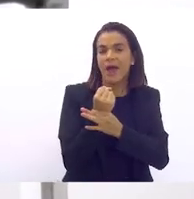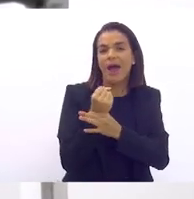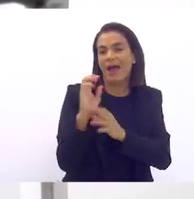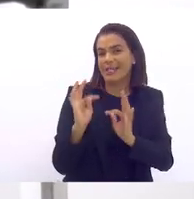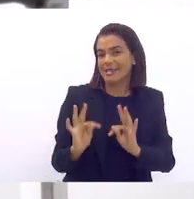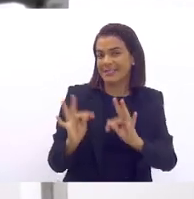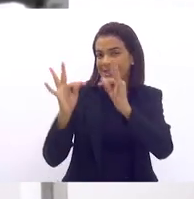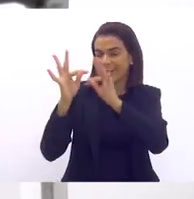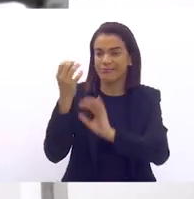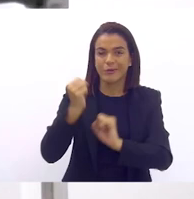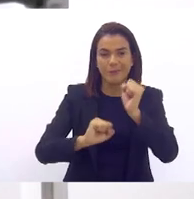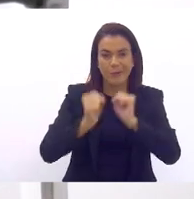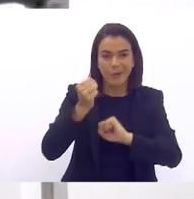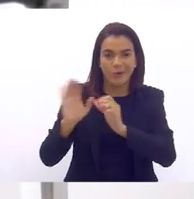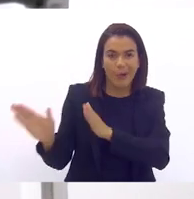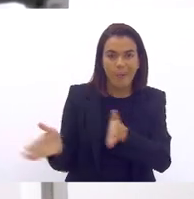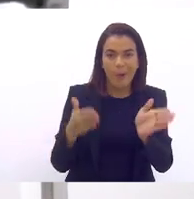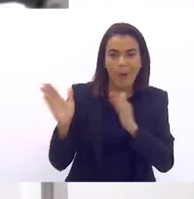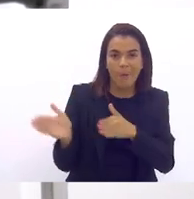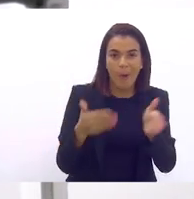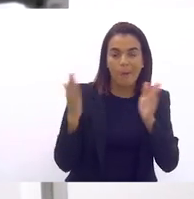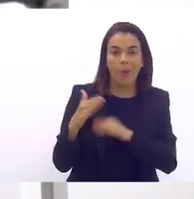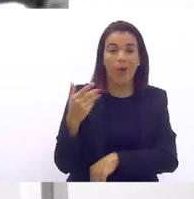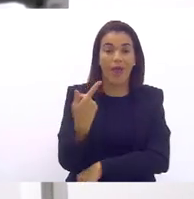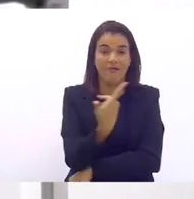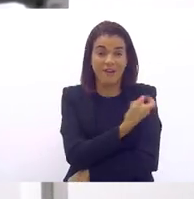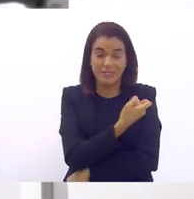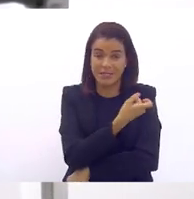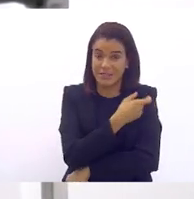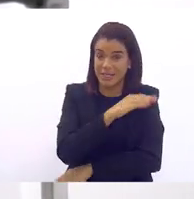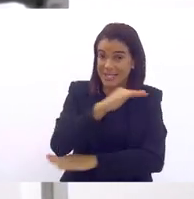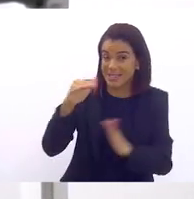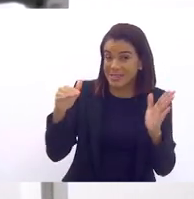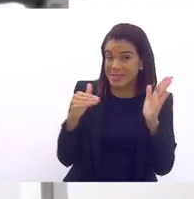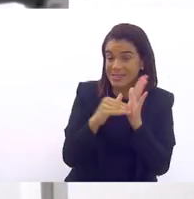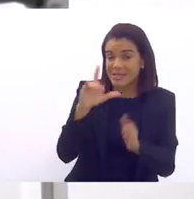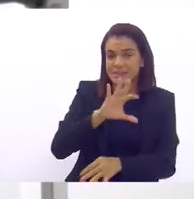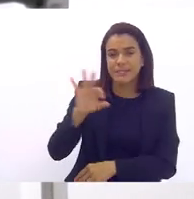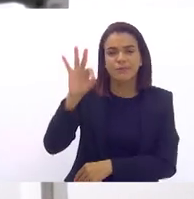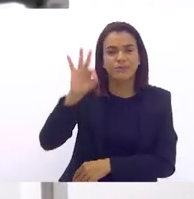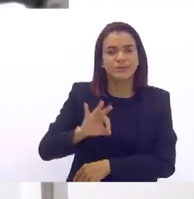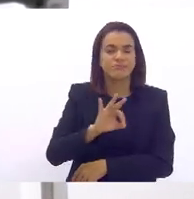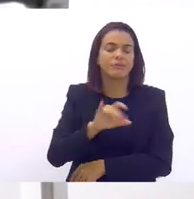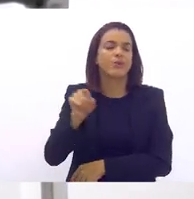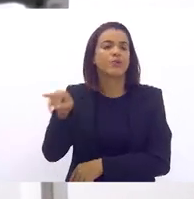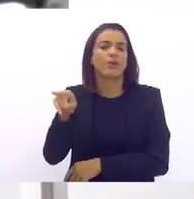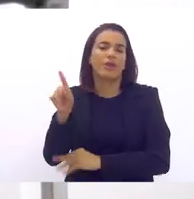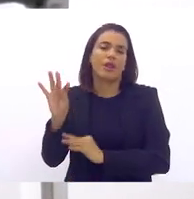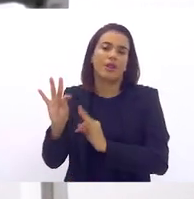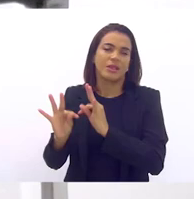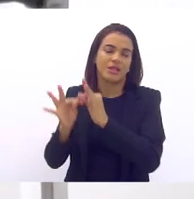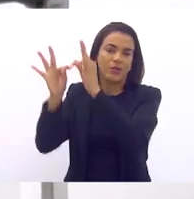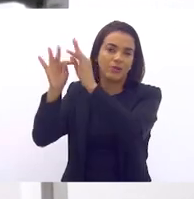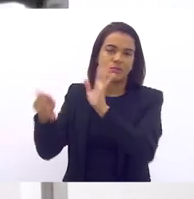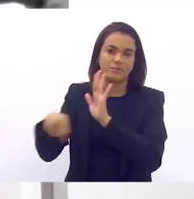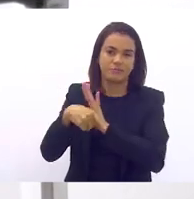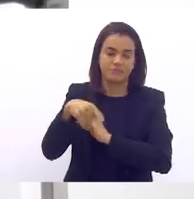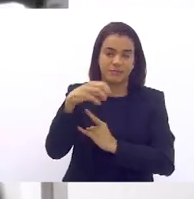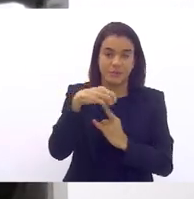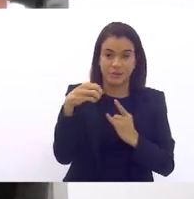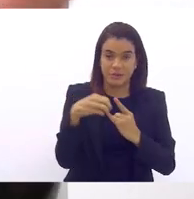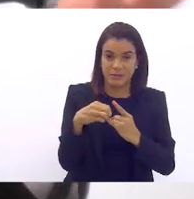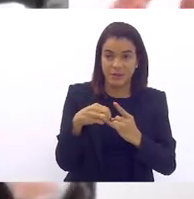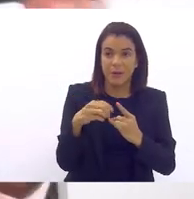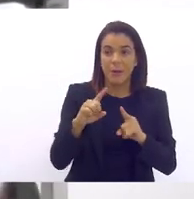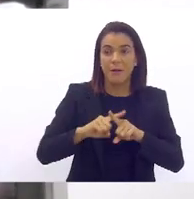tecnologia de produção a vacina hoje ela é total domínio tecnológico da Fiocruz mas isso eh por